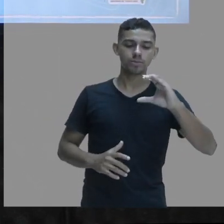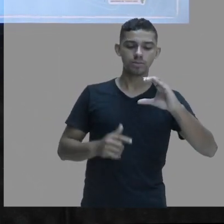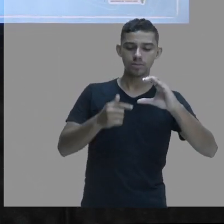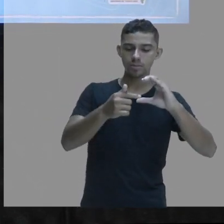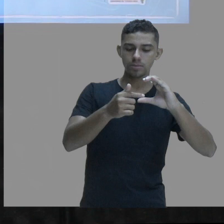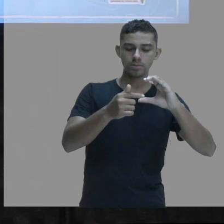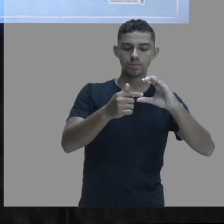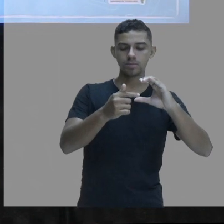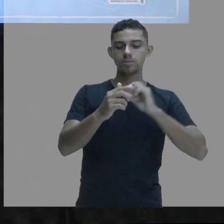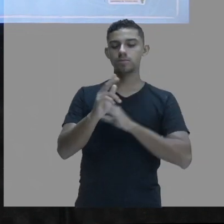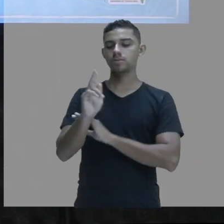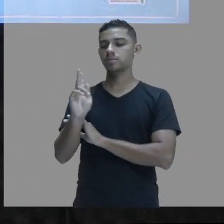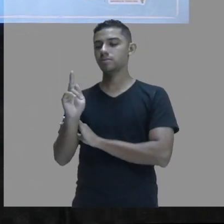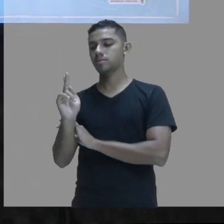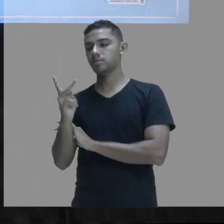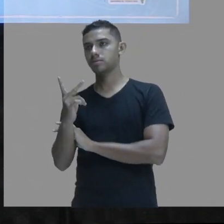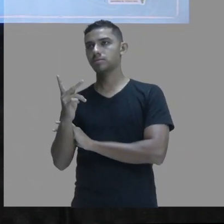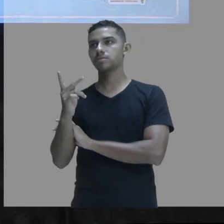C7H12.